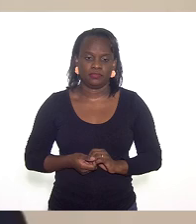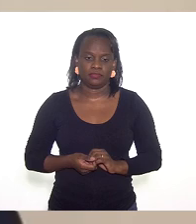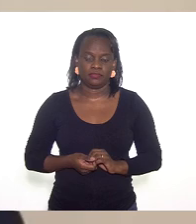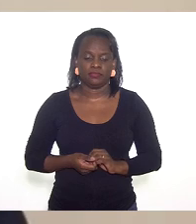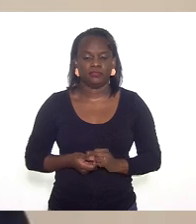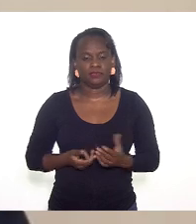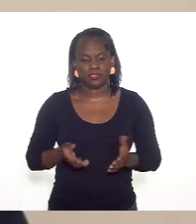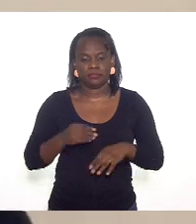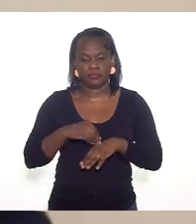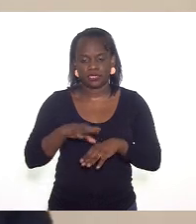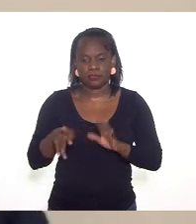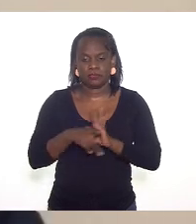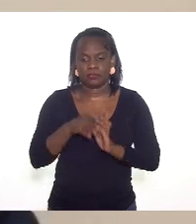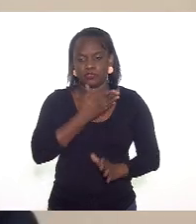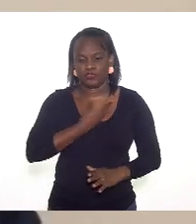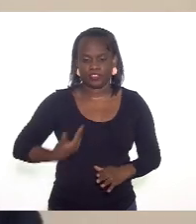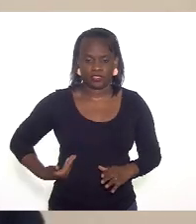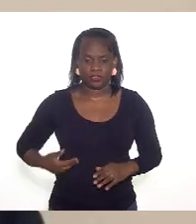E é mensagem do governo.